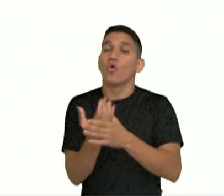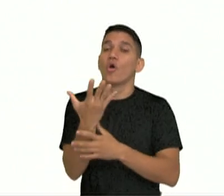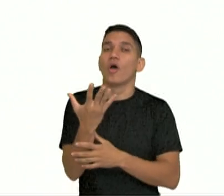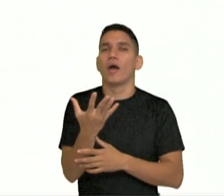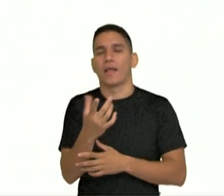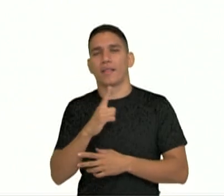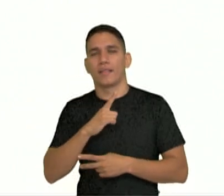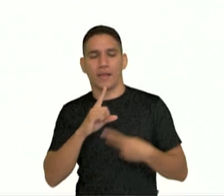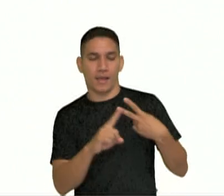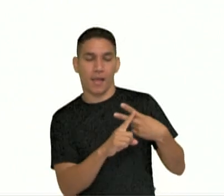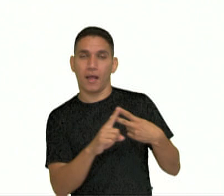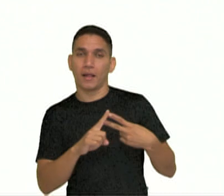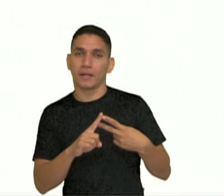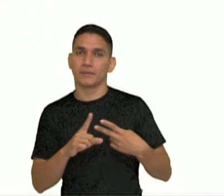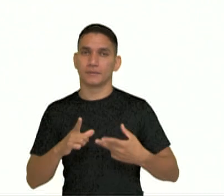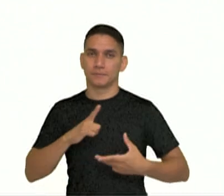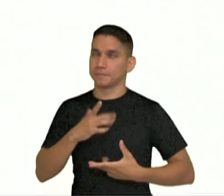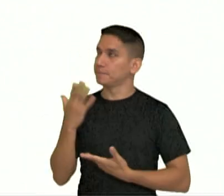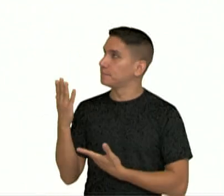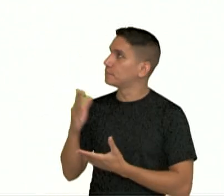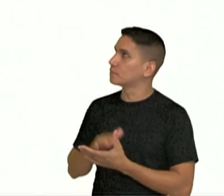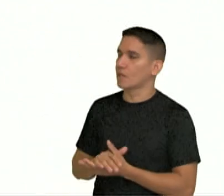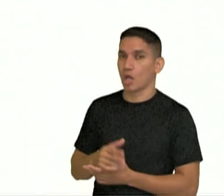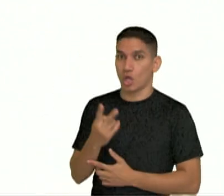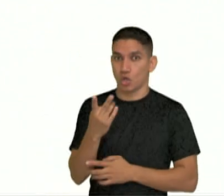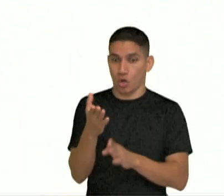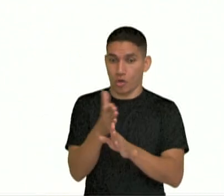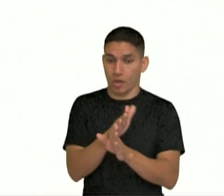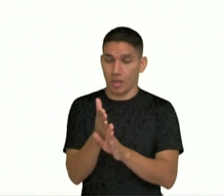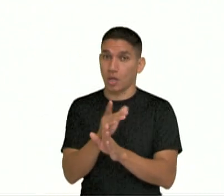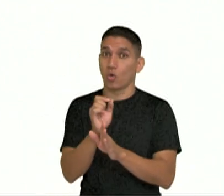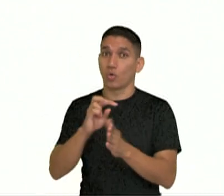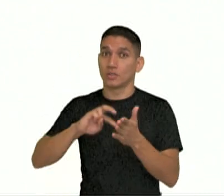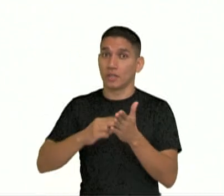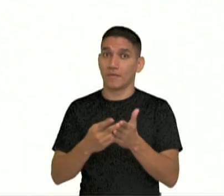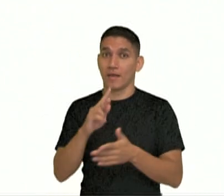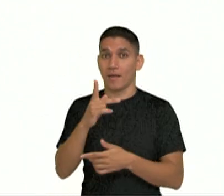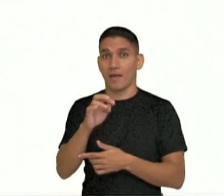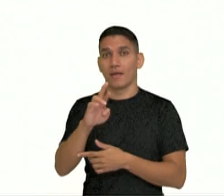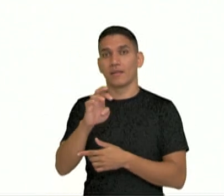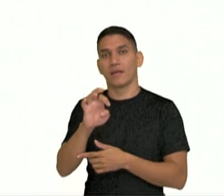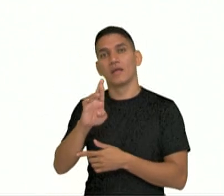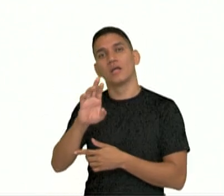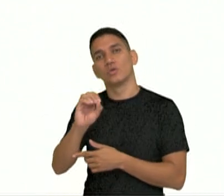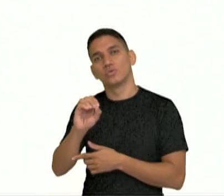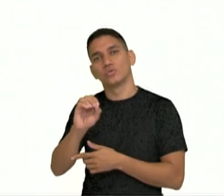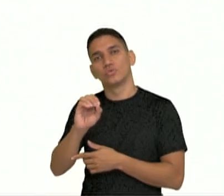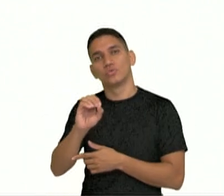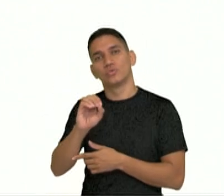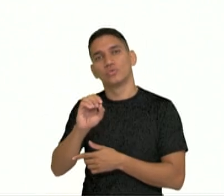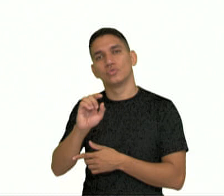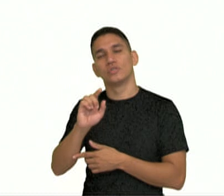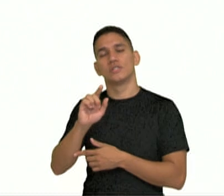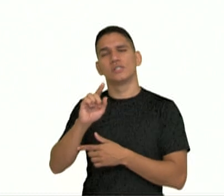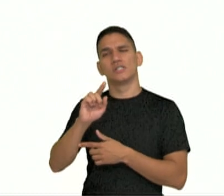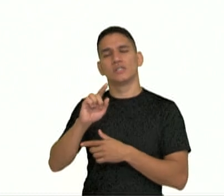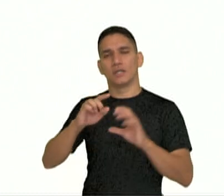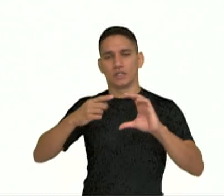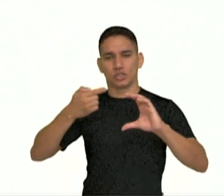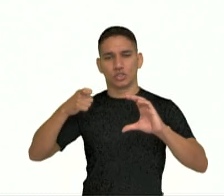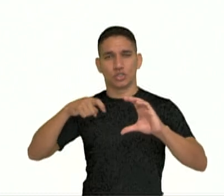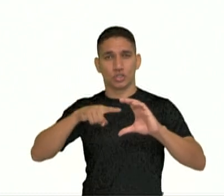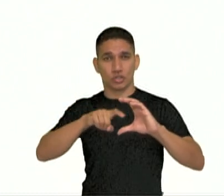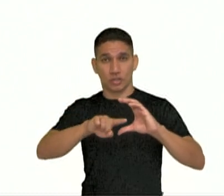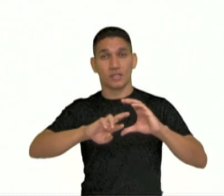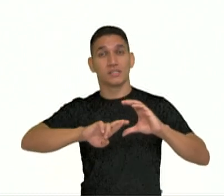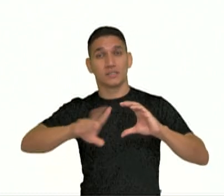de alelos envolvidos neste caso? Então, aqui, 2 híbridos, 2 heterozigotos. Então, tá aqui, ó, número de alelos, como é que eu calculo?